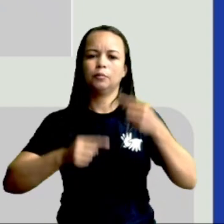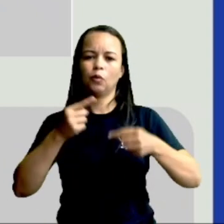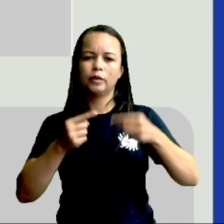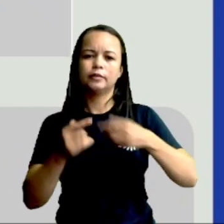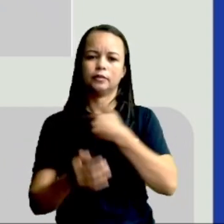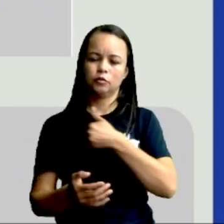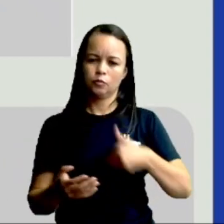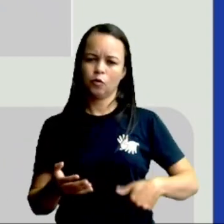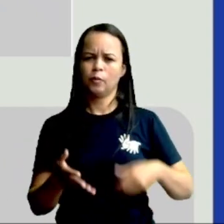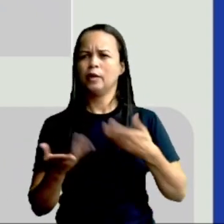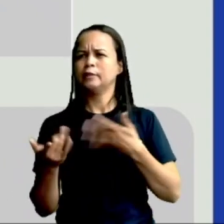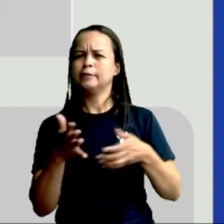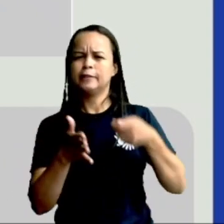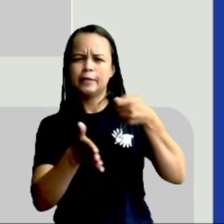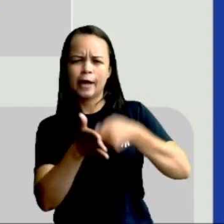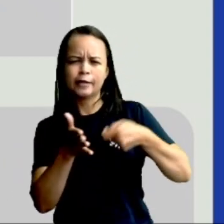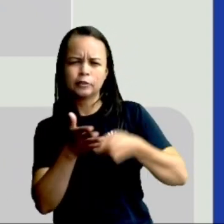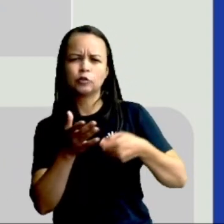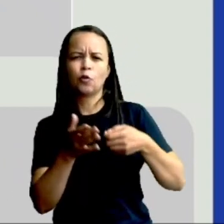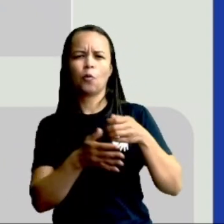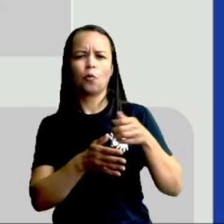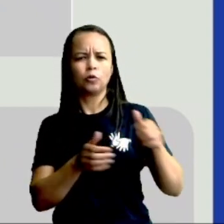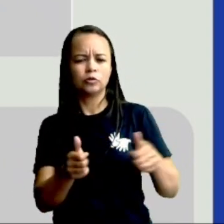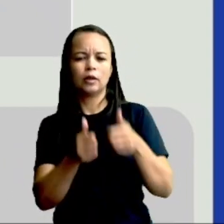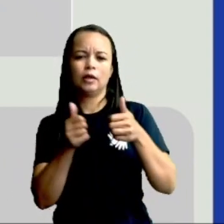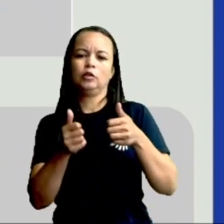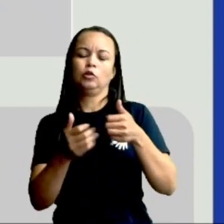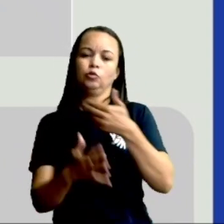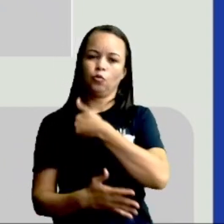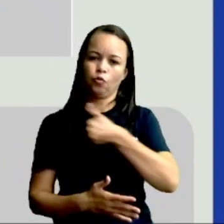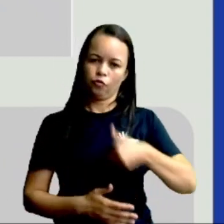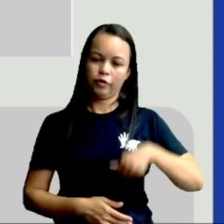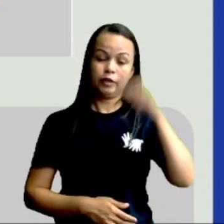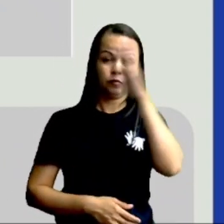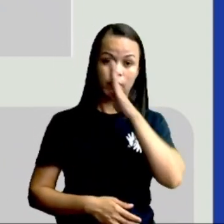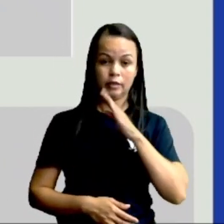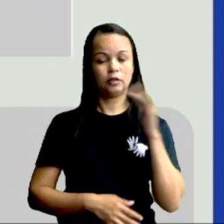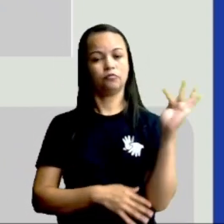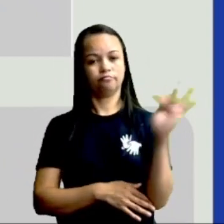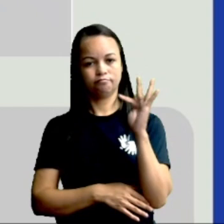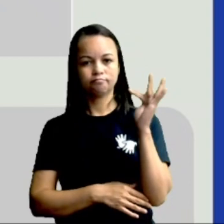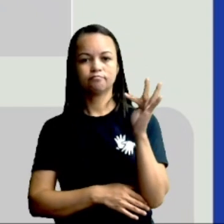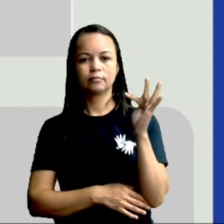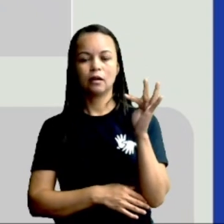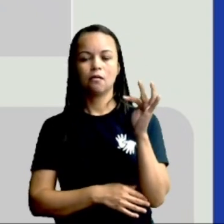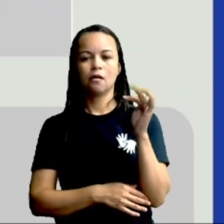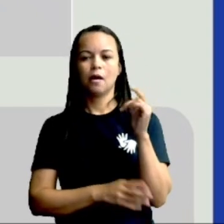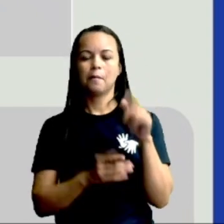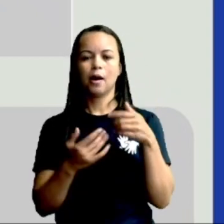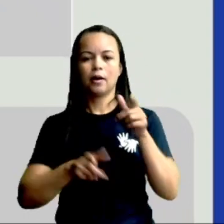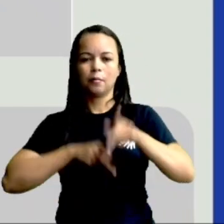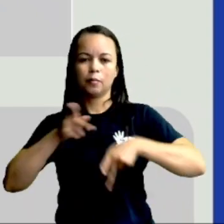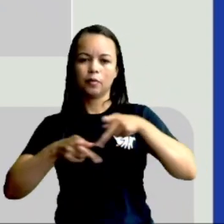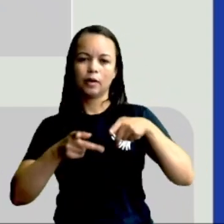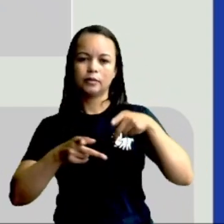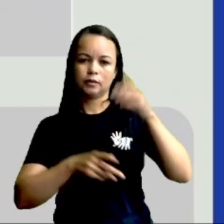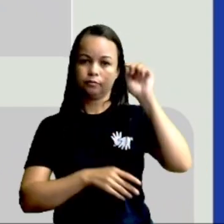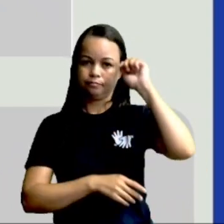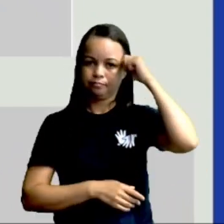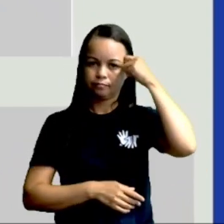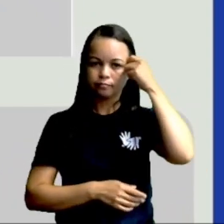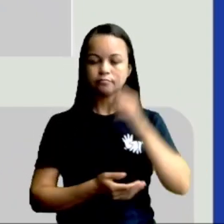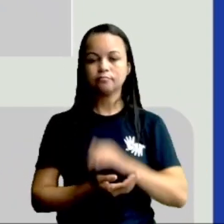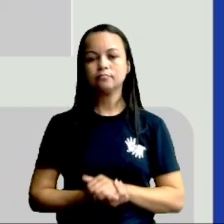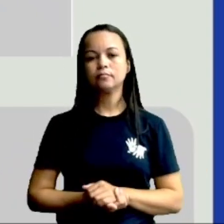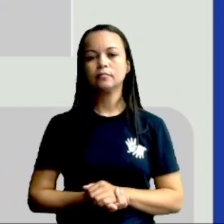ações afirmativas, de ações por parte do governo brasileiro, do governo federal, para a população negra, né, que